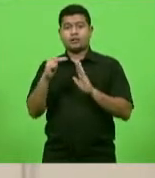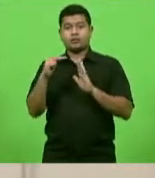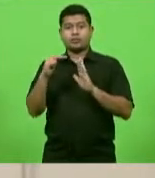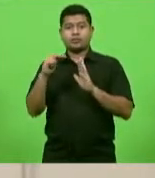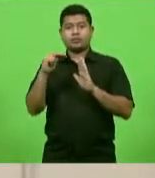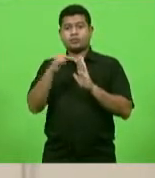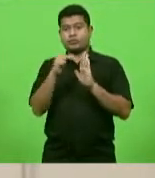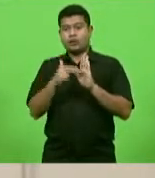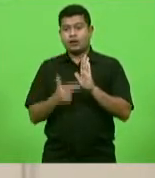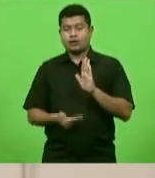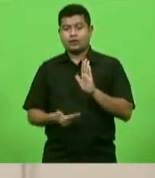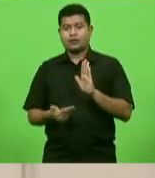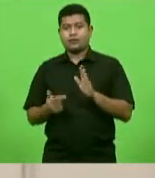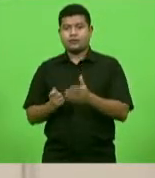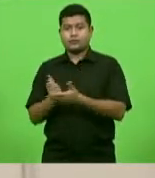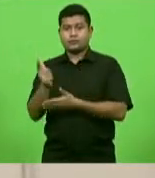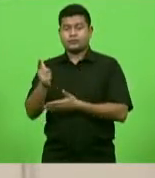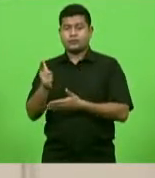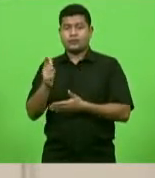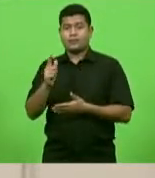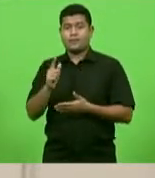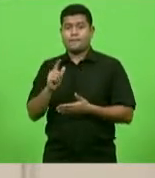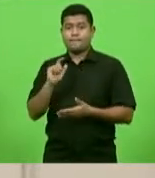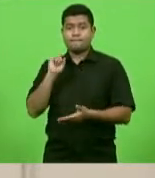essas compras